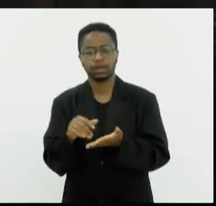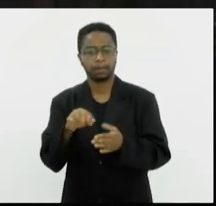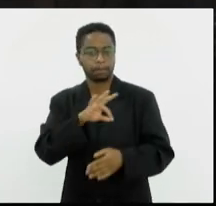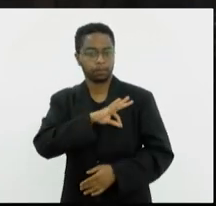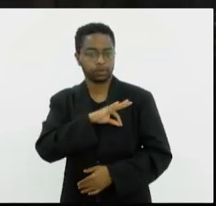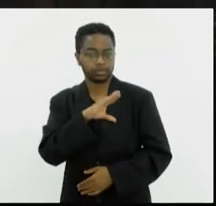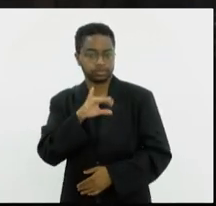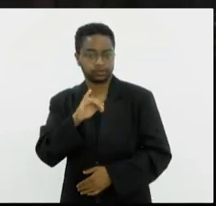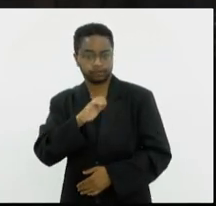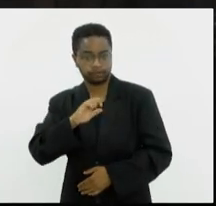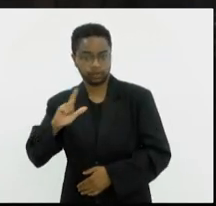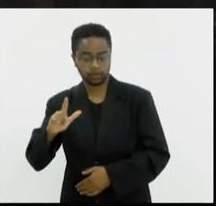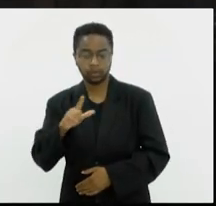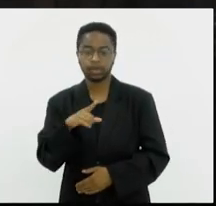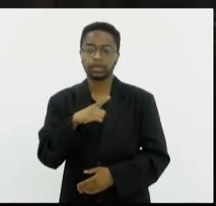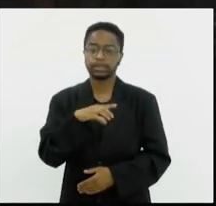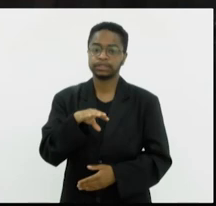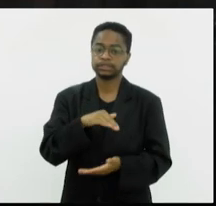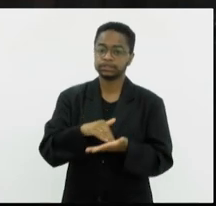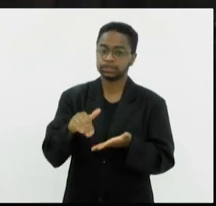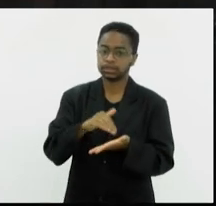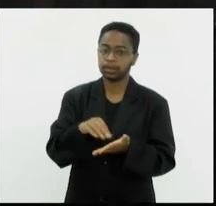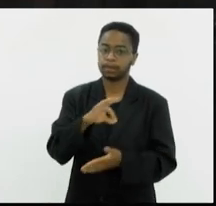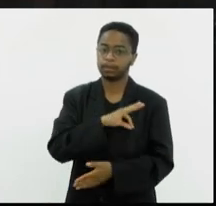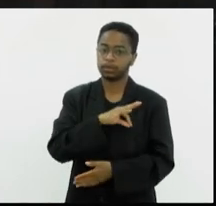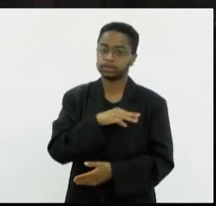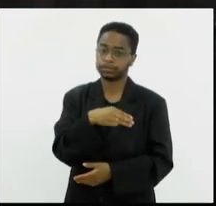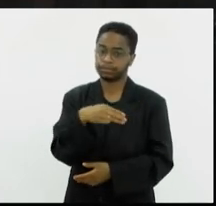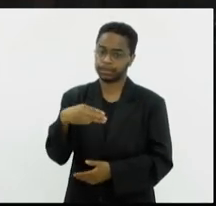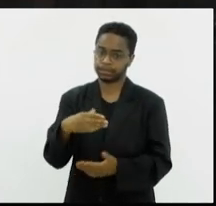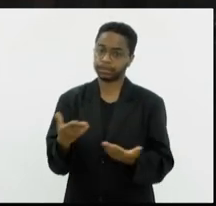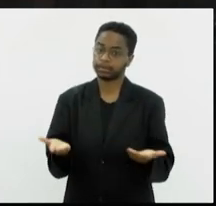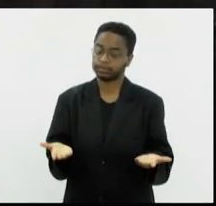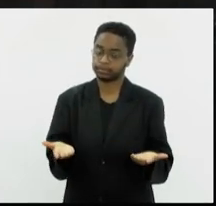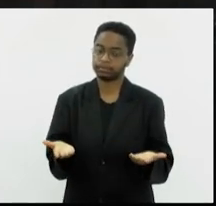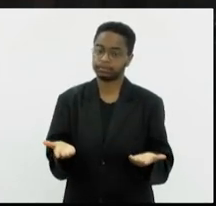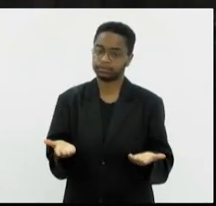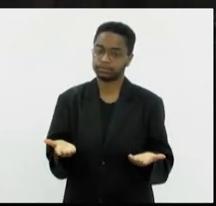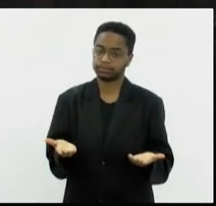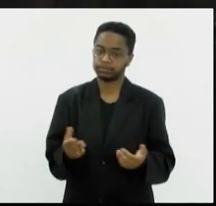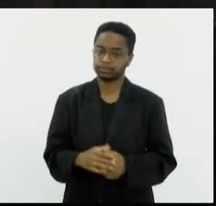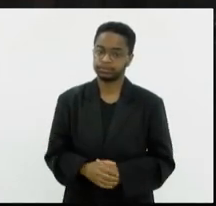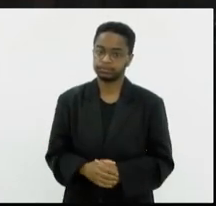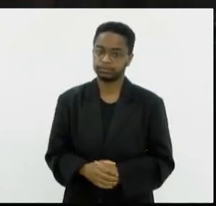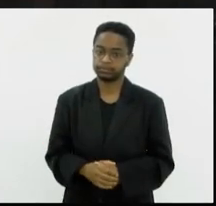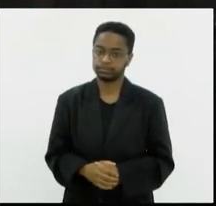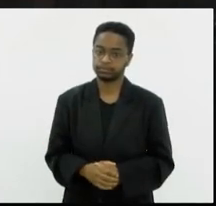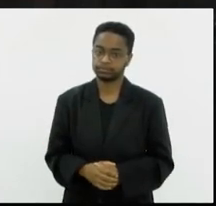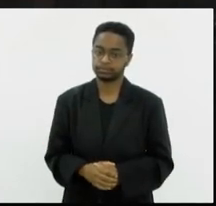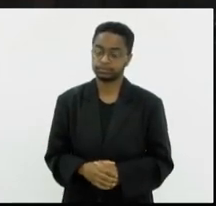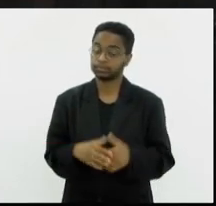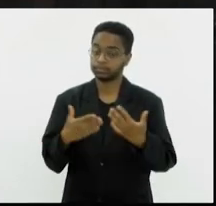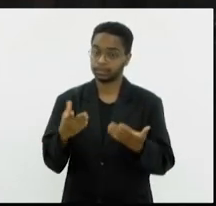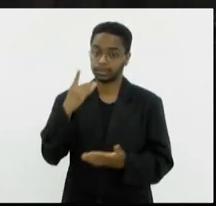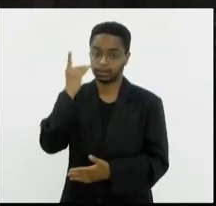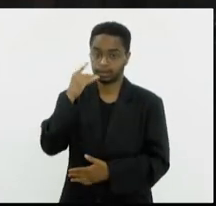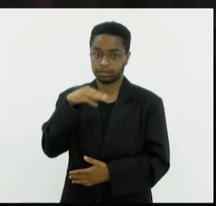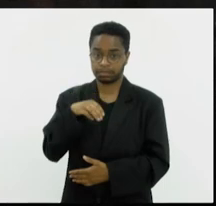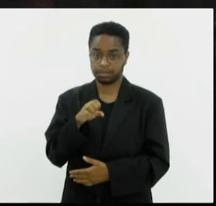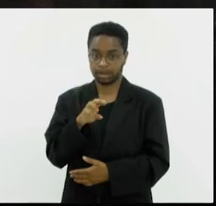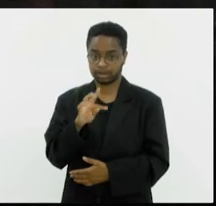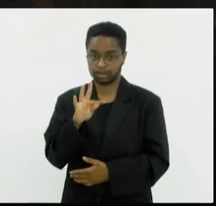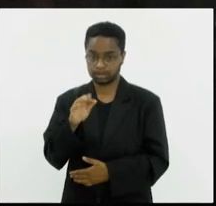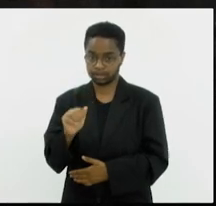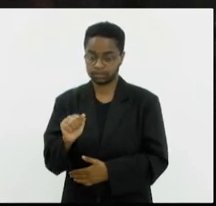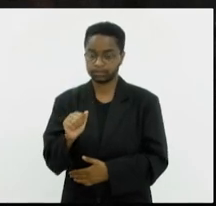polícia civil e Secretaria de Polícia Militar aliás deputada Marta Rocha